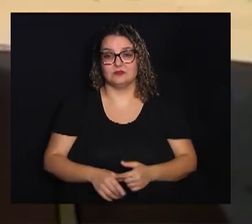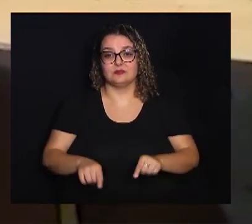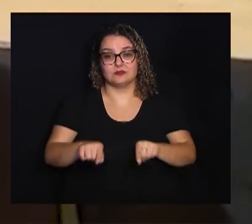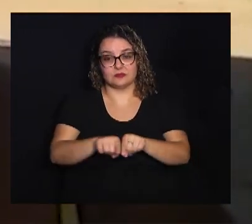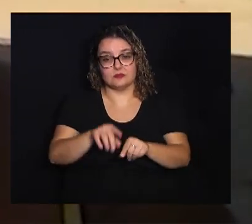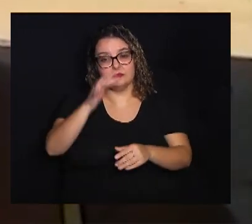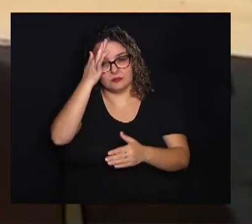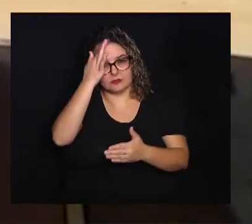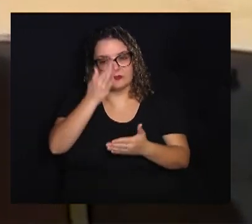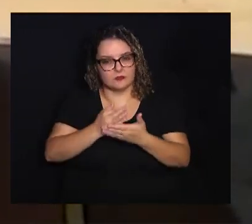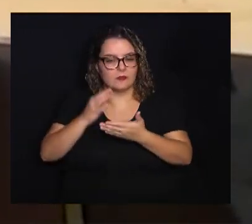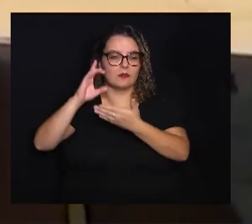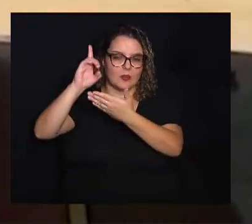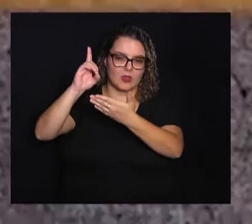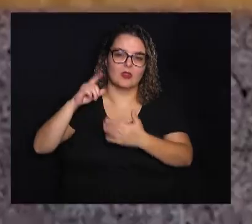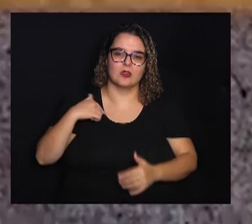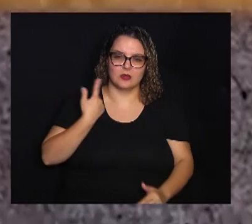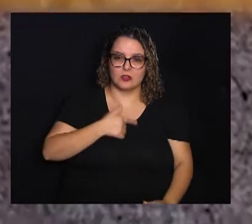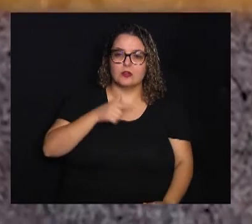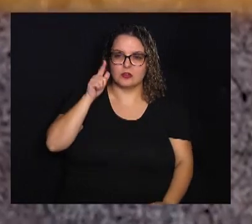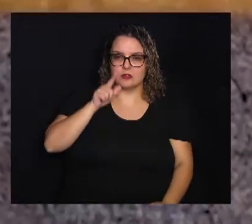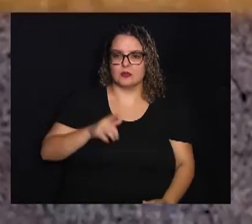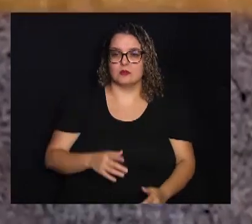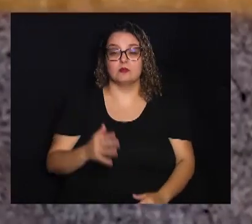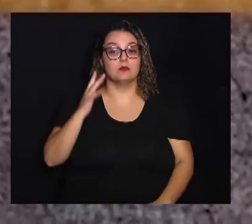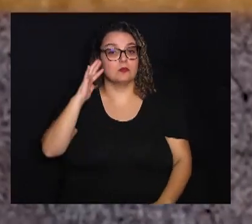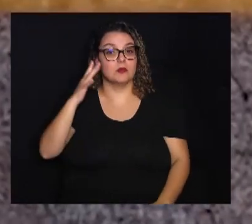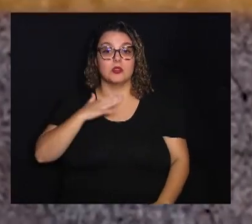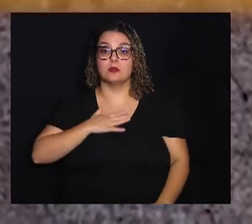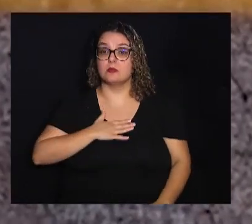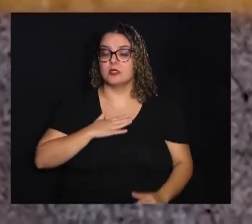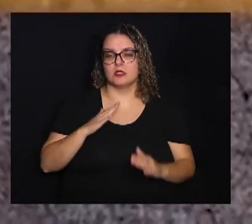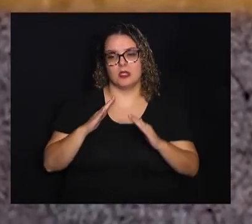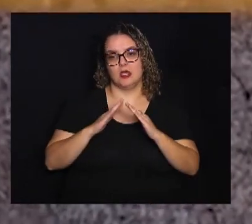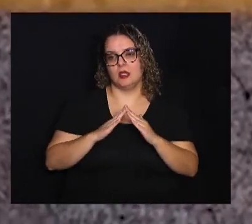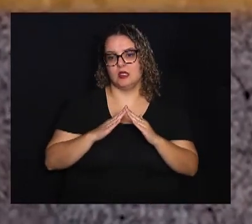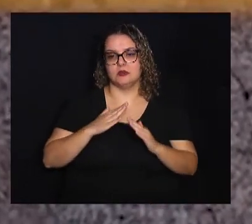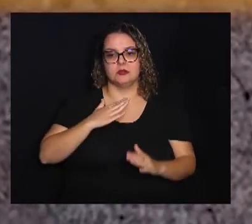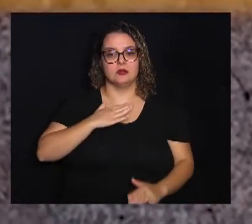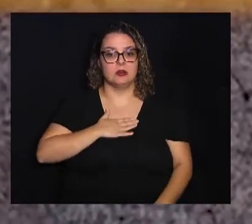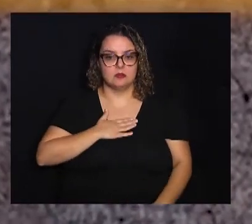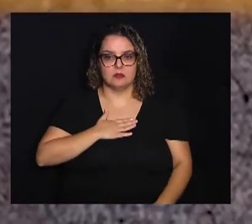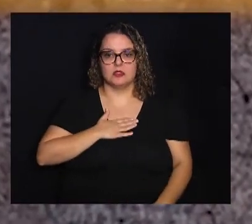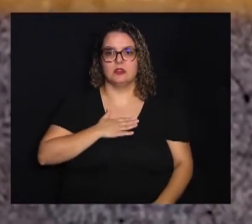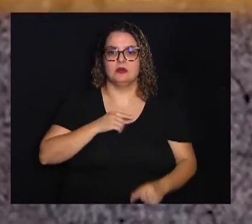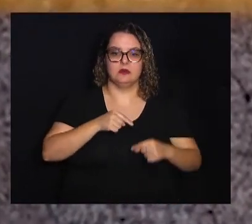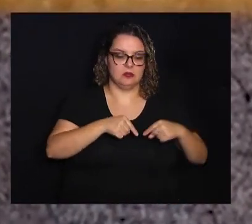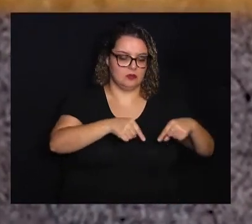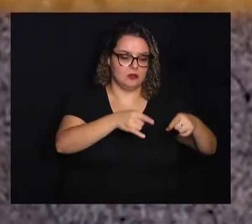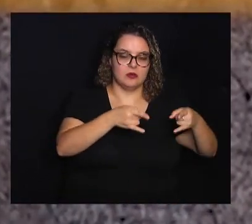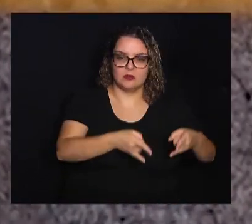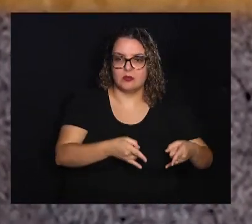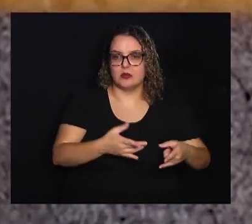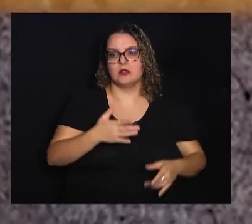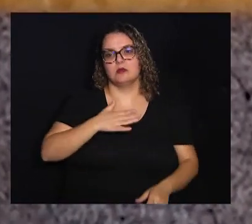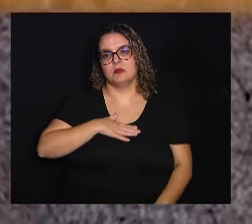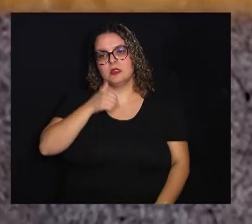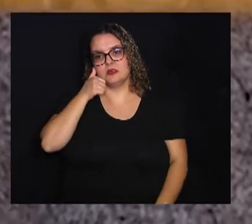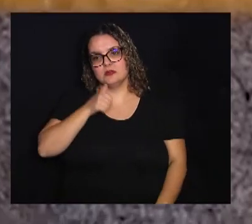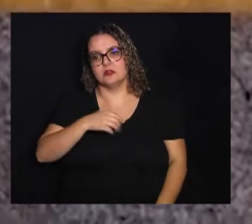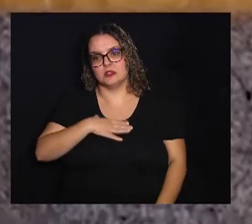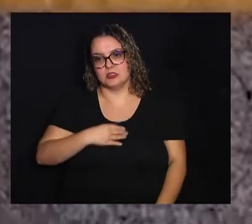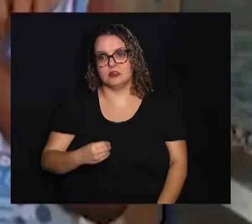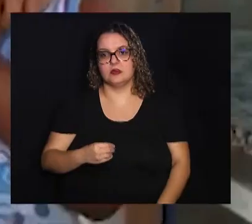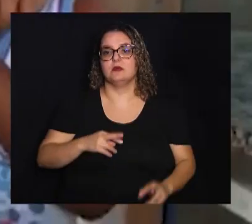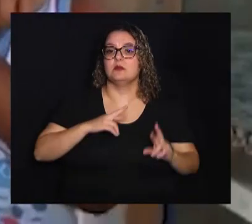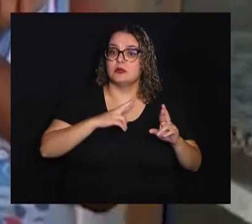fé em Deus, de que a gente vai conseguir. Meu sonho é ter minha casa, sabe? Ter minha casa, fazer o quartinho das minhas filhas, para elas